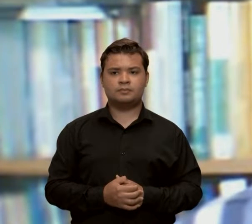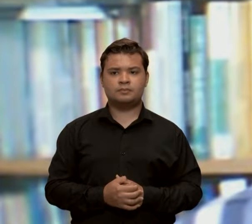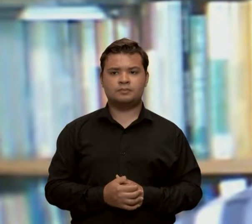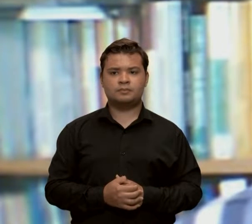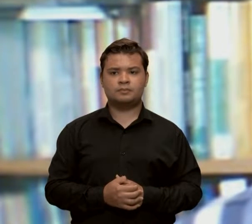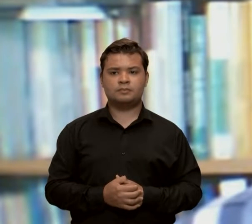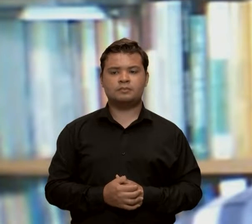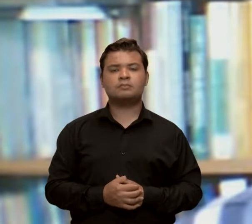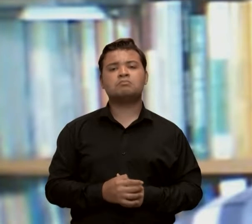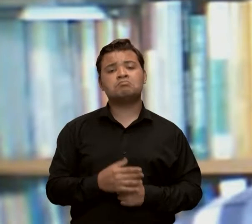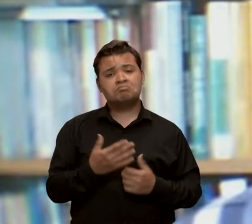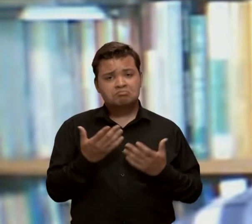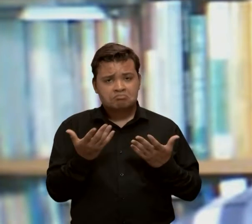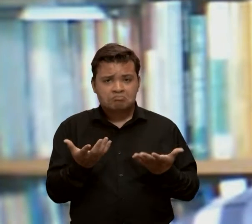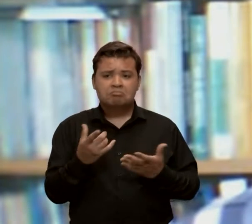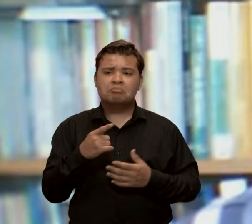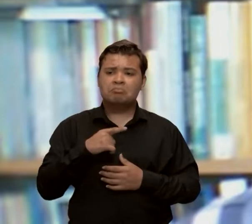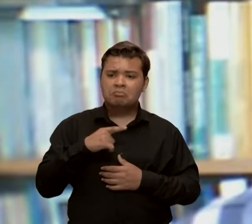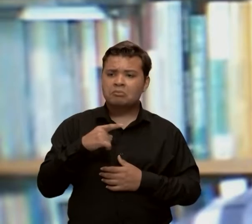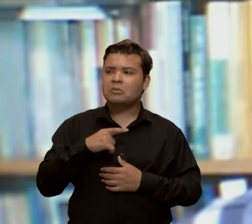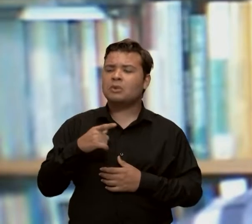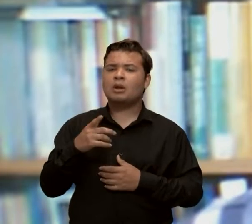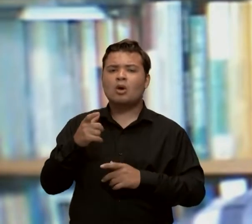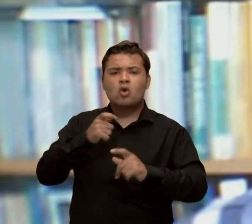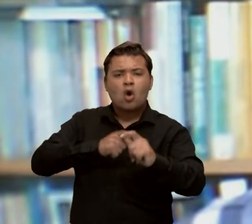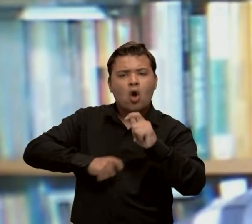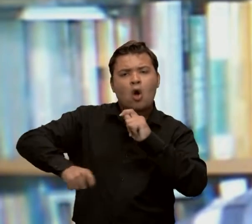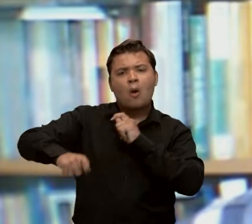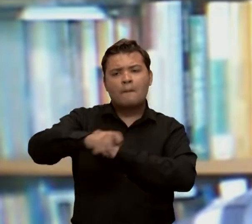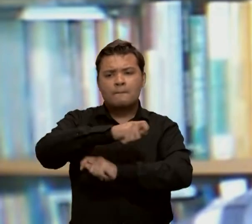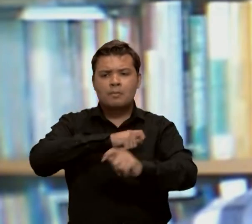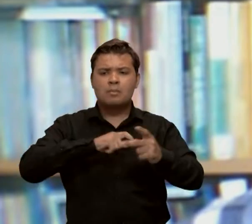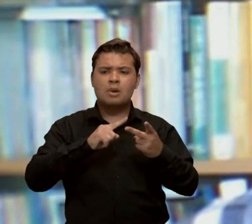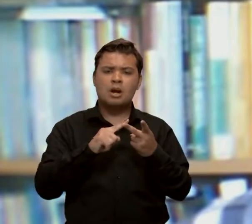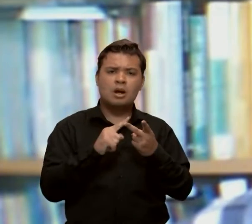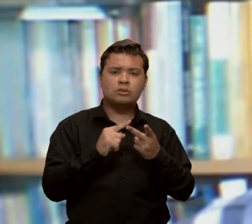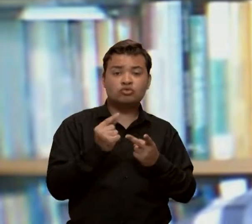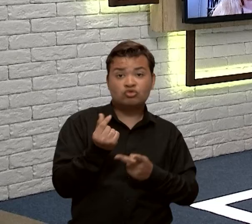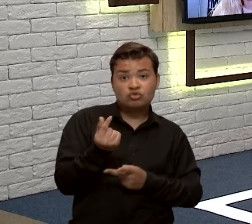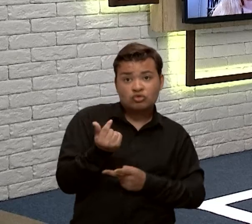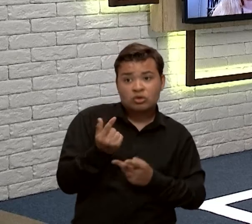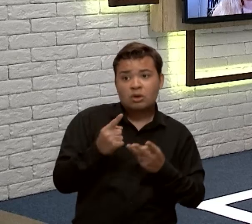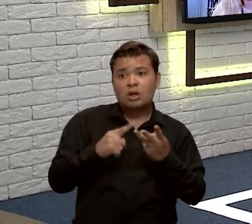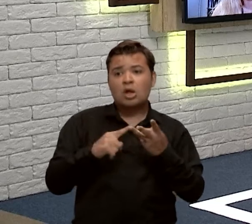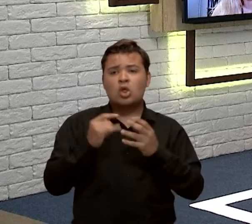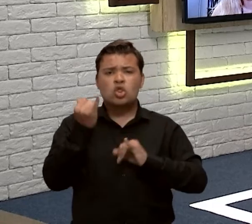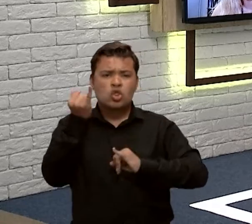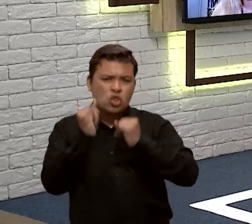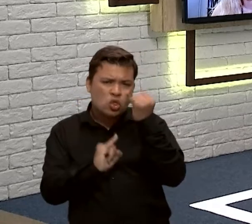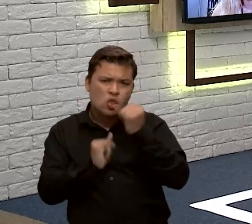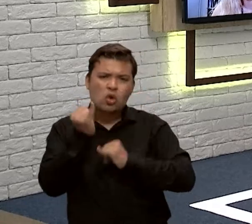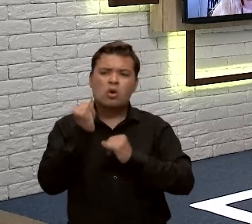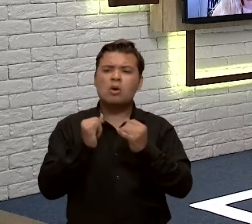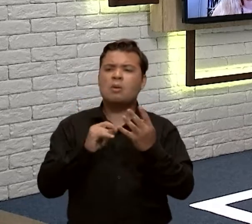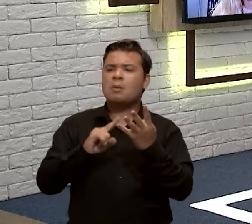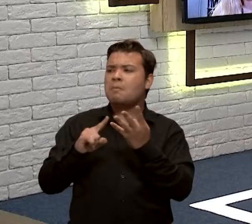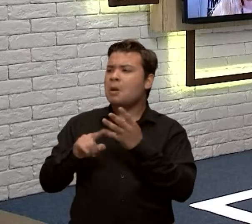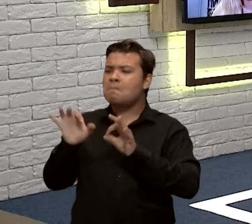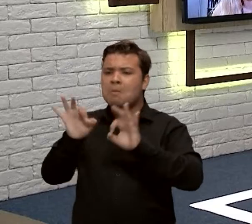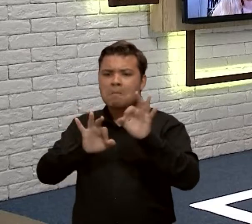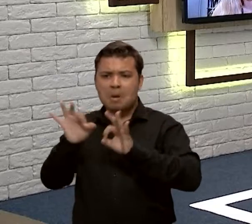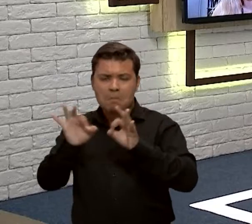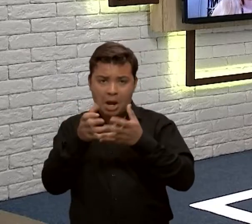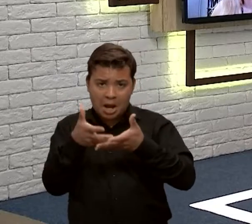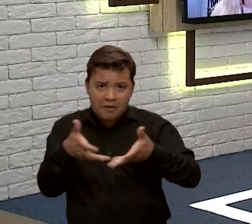um engajamento do comércio, do capital, da indústria, dos grandes promotores de